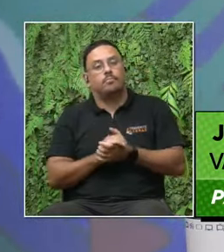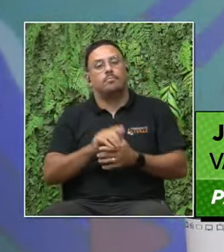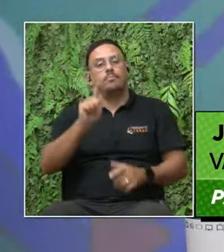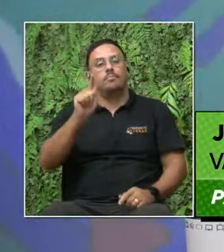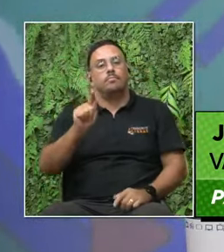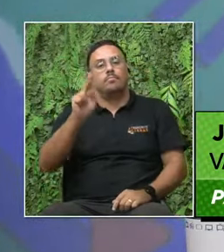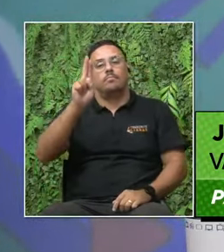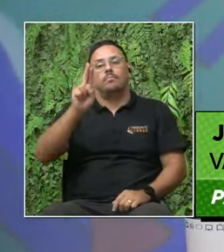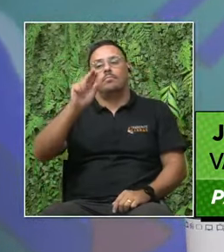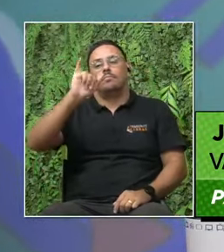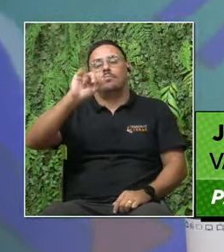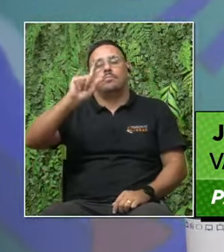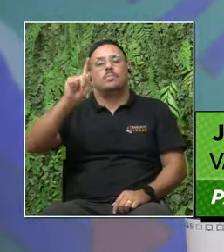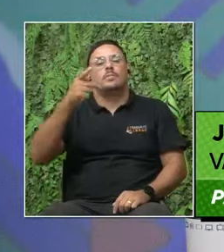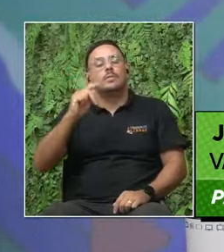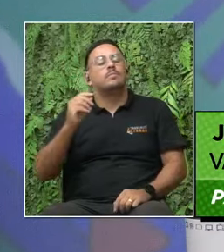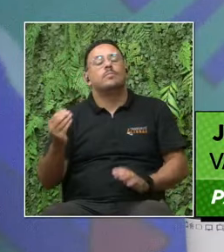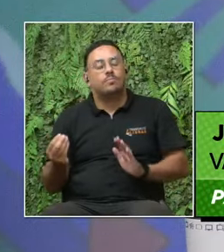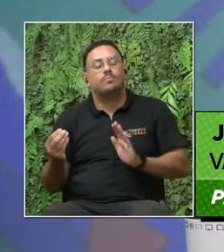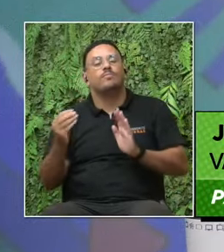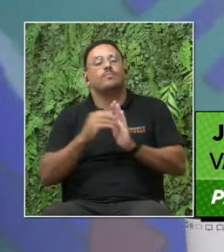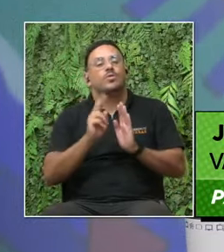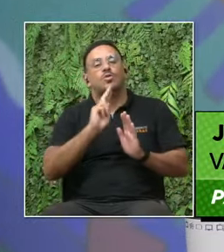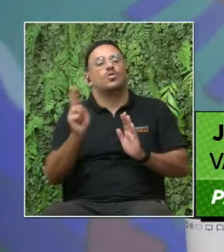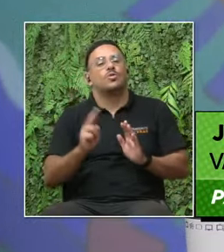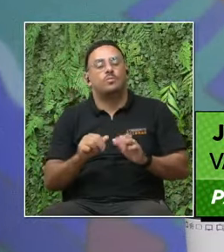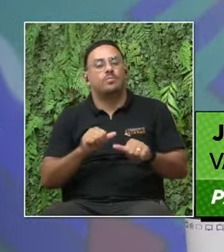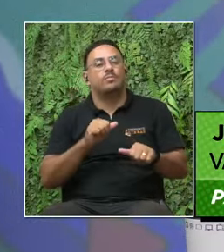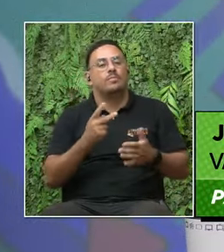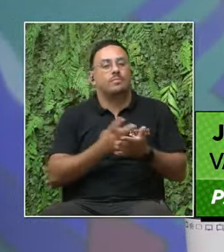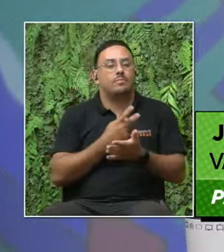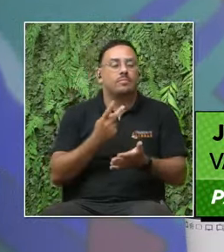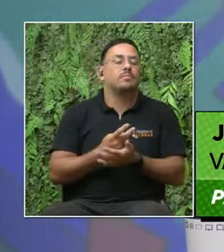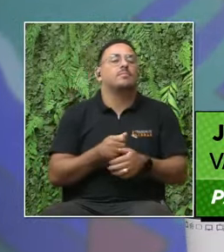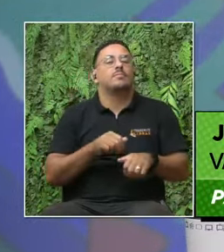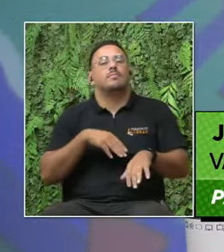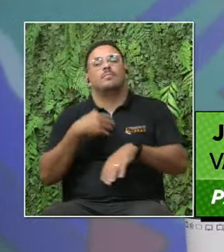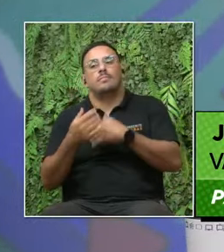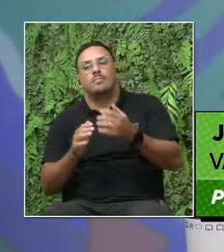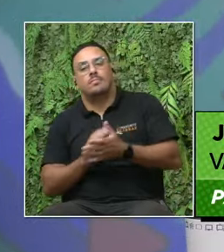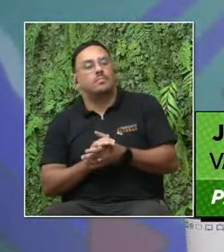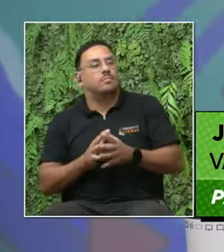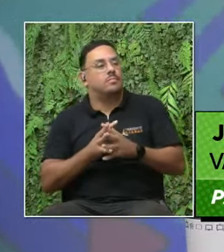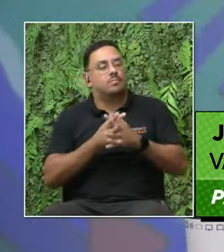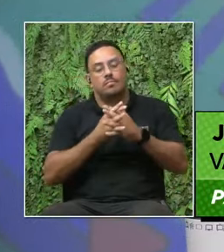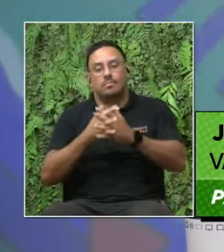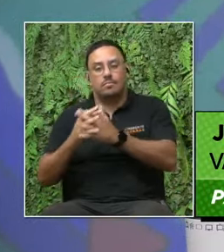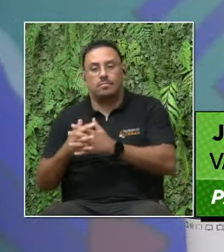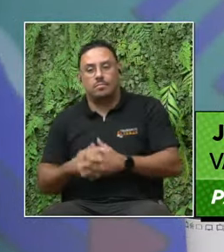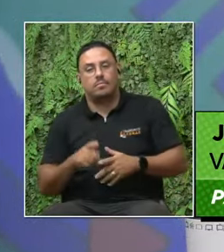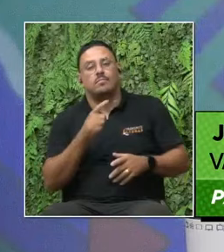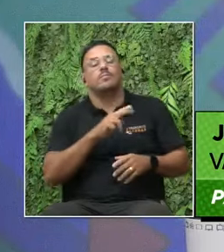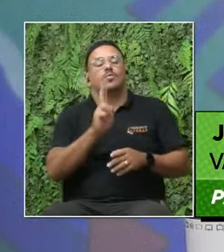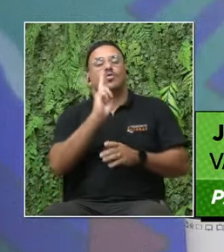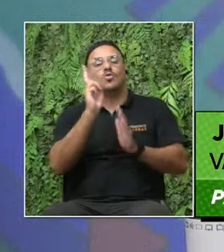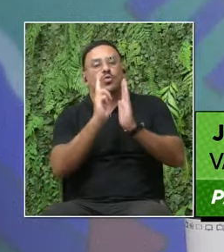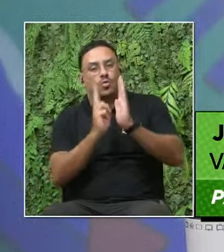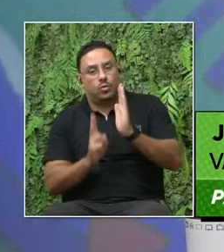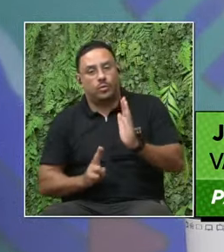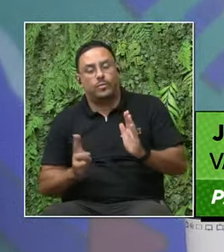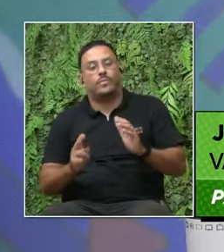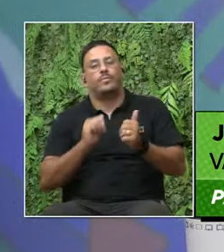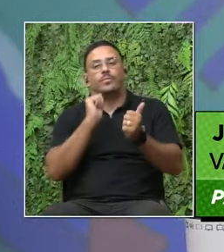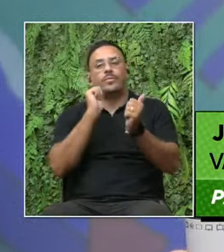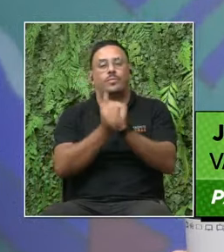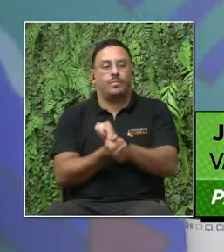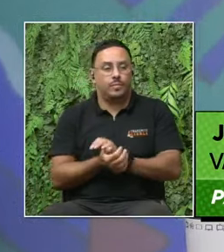Melo também para ele não ter né não colocar gente que não tá jogando gente que não tá no banco arrumar nenhuma uma confusão aí com os nomes dos